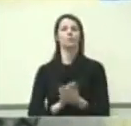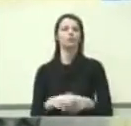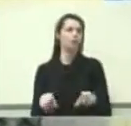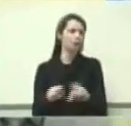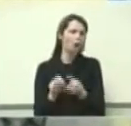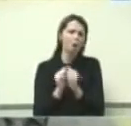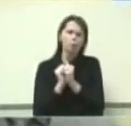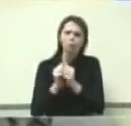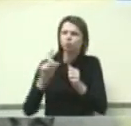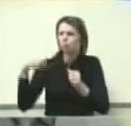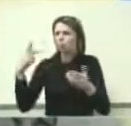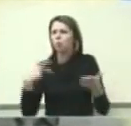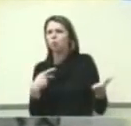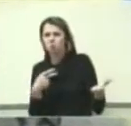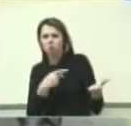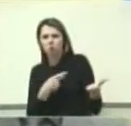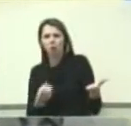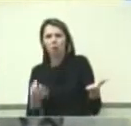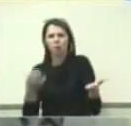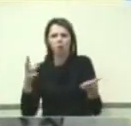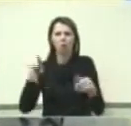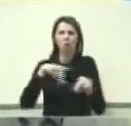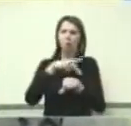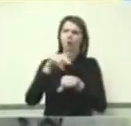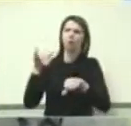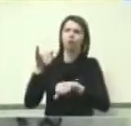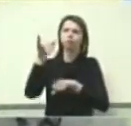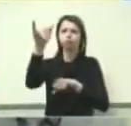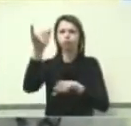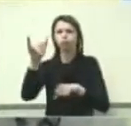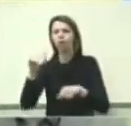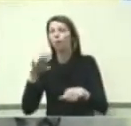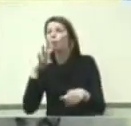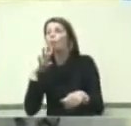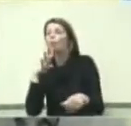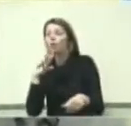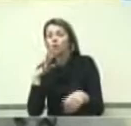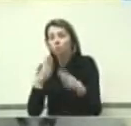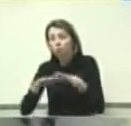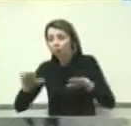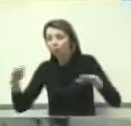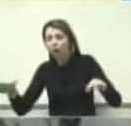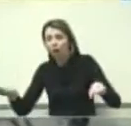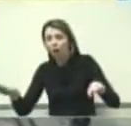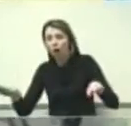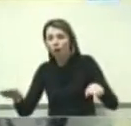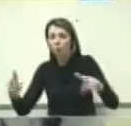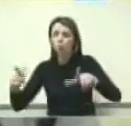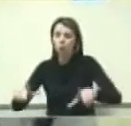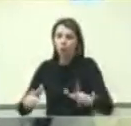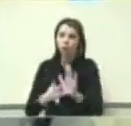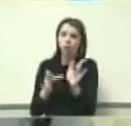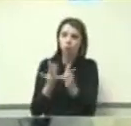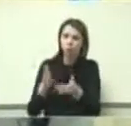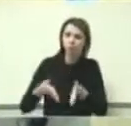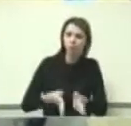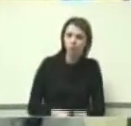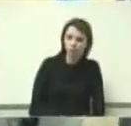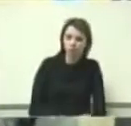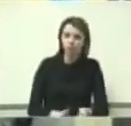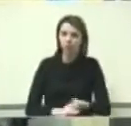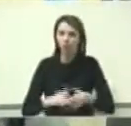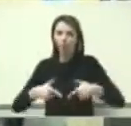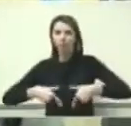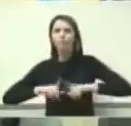de Criciúma e de Santa Catarina e do Brasil e já falei aqui em outro momento